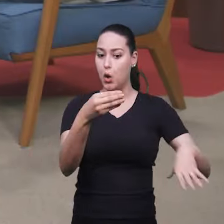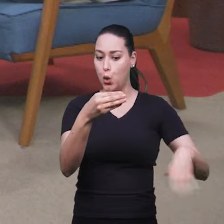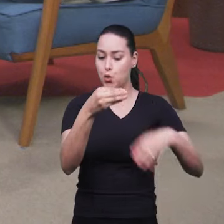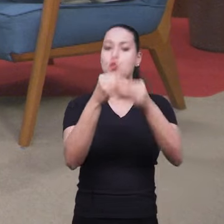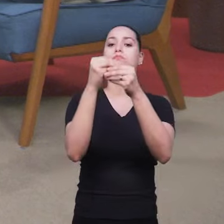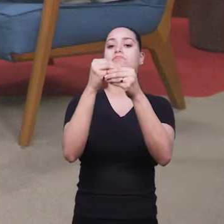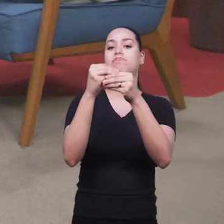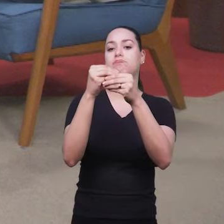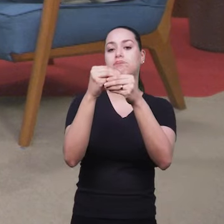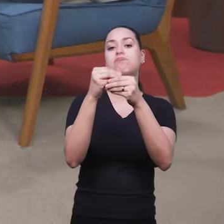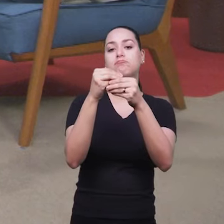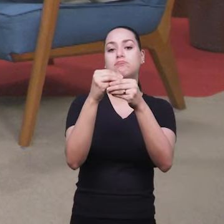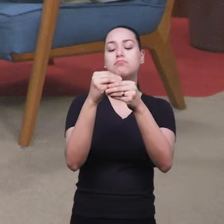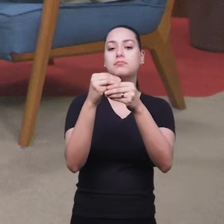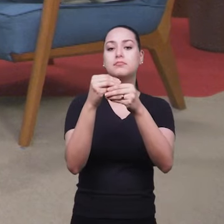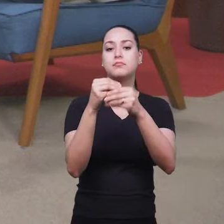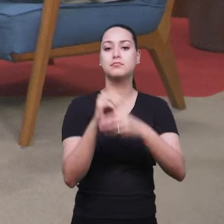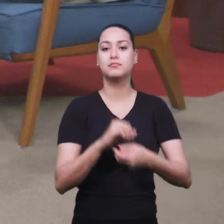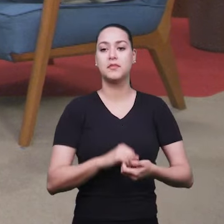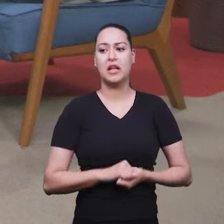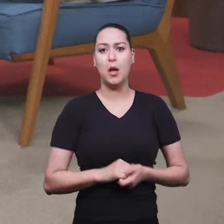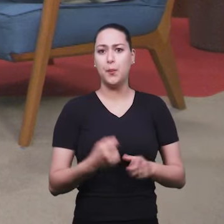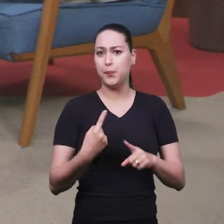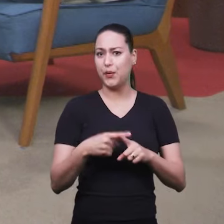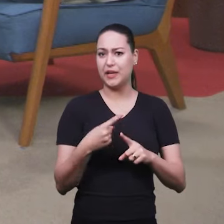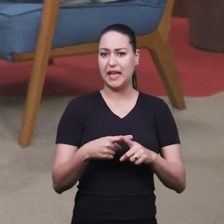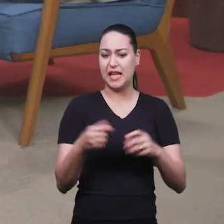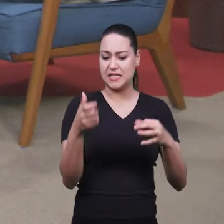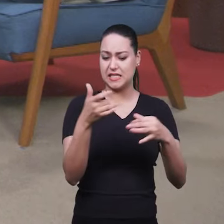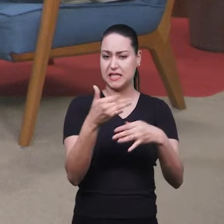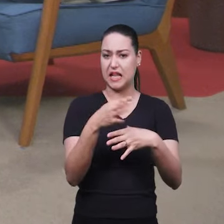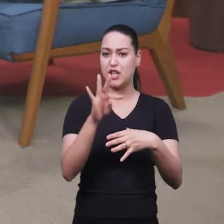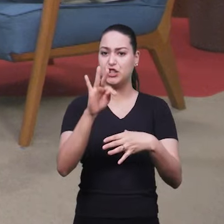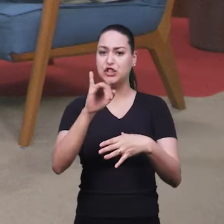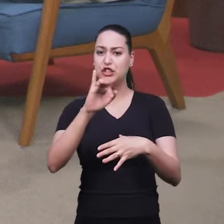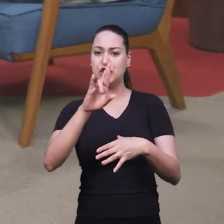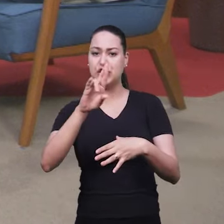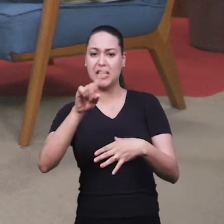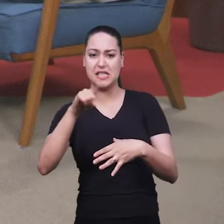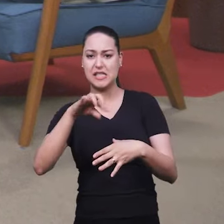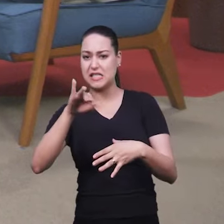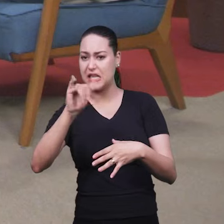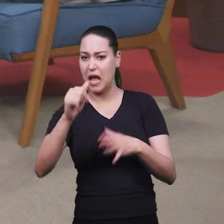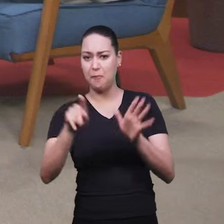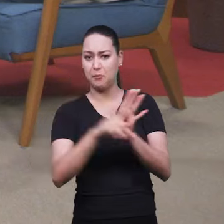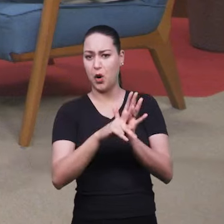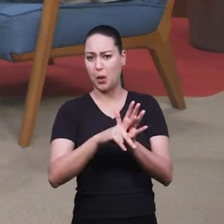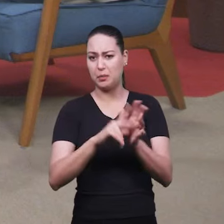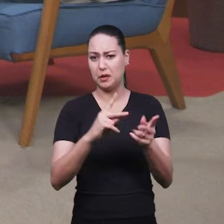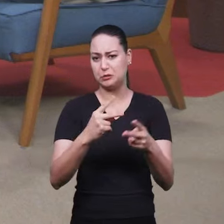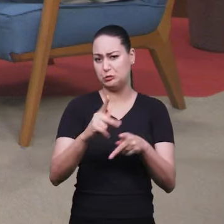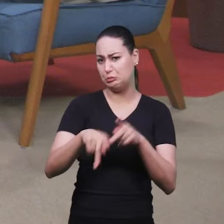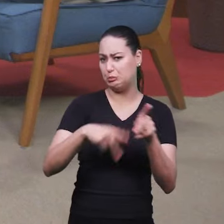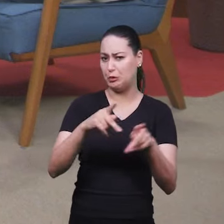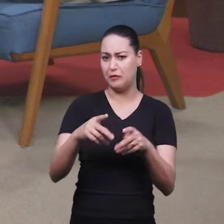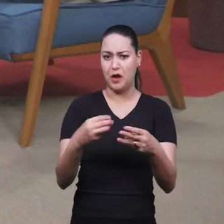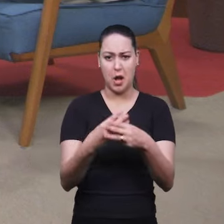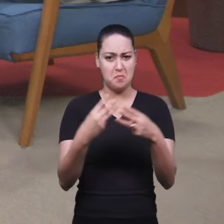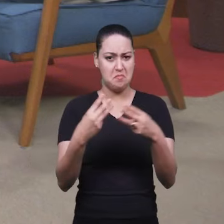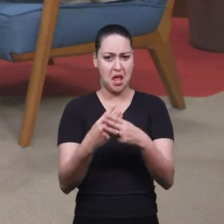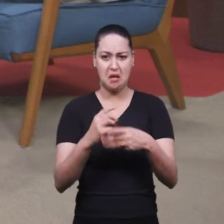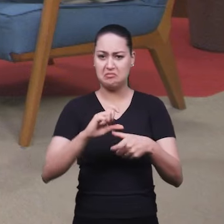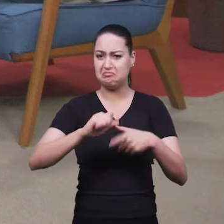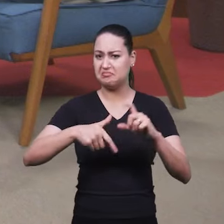batalha. E foi incorporada, né? Que foi incorporada. Ela não pertencia ao povo hebreu